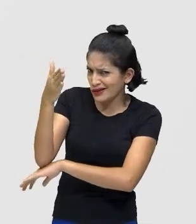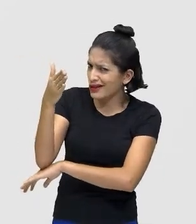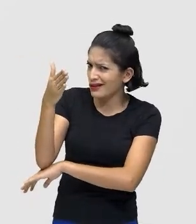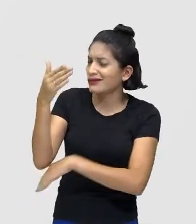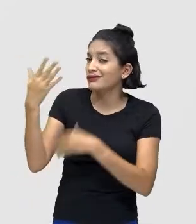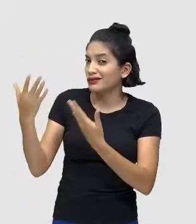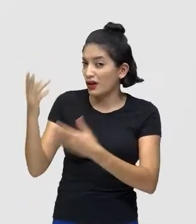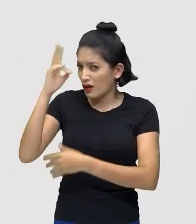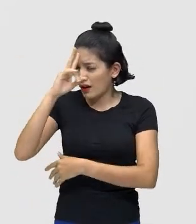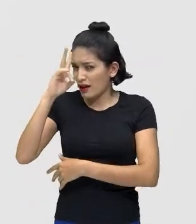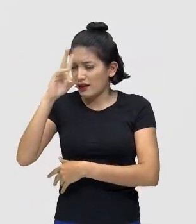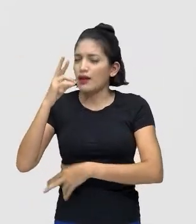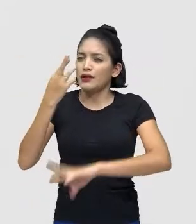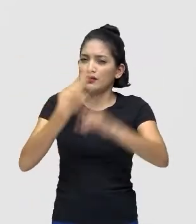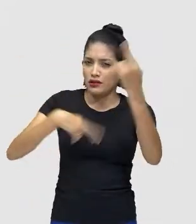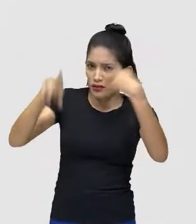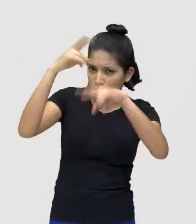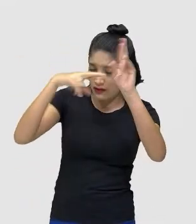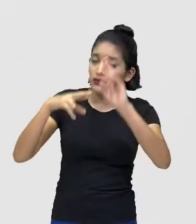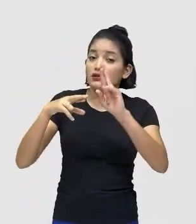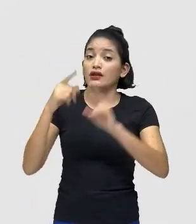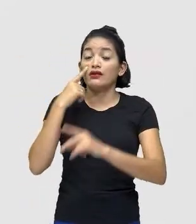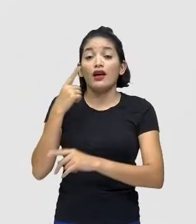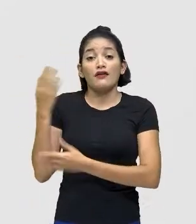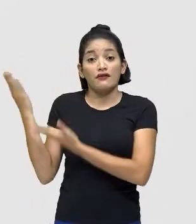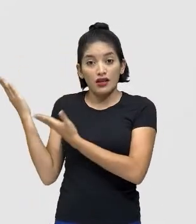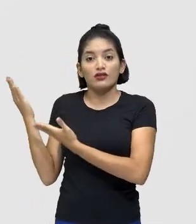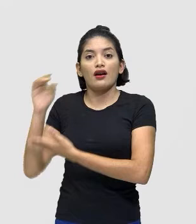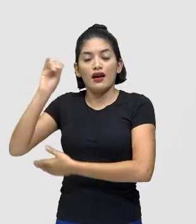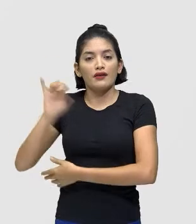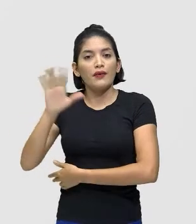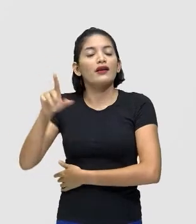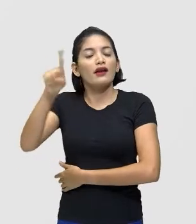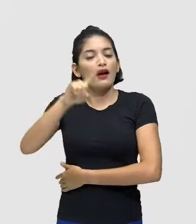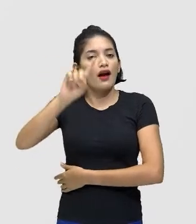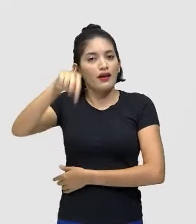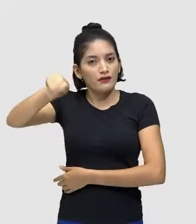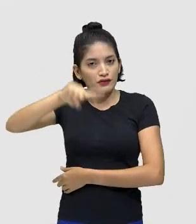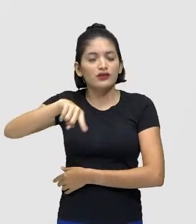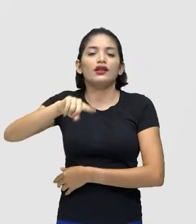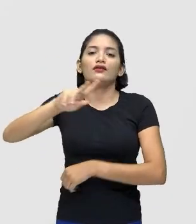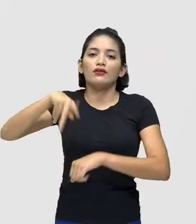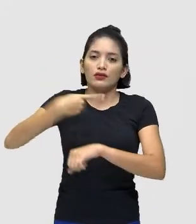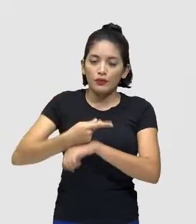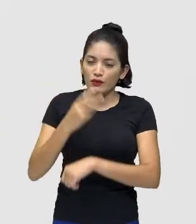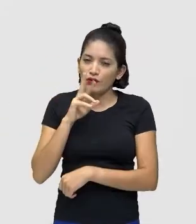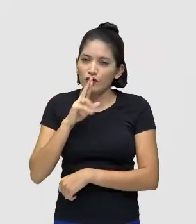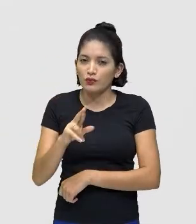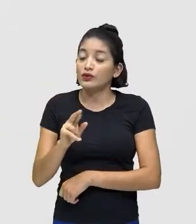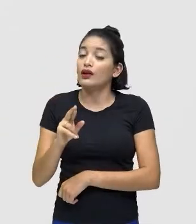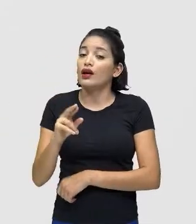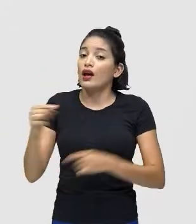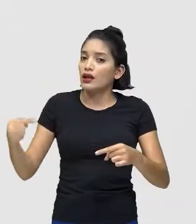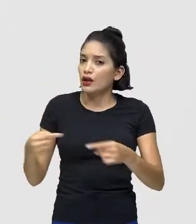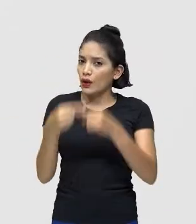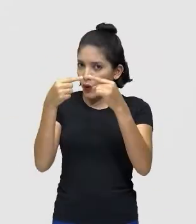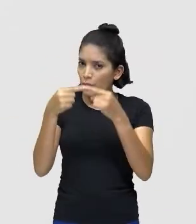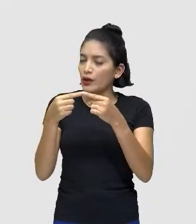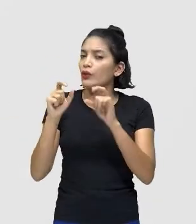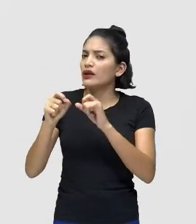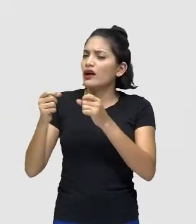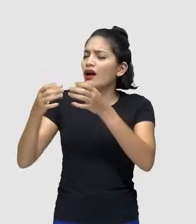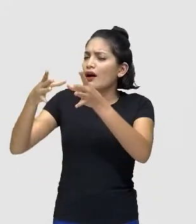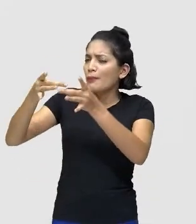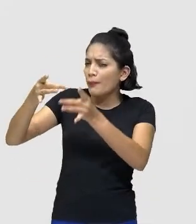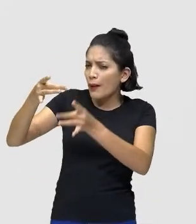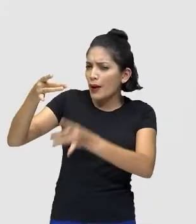Então lembrem da Revolução, olhem para a imagem e vocês vão responder uma alternativa correta que está